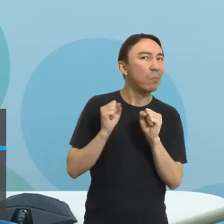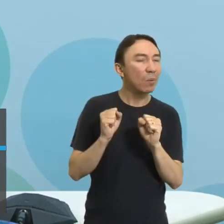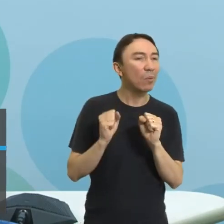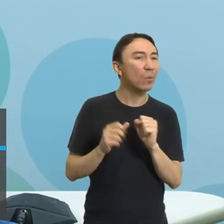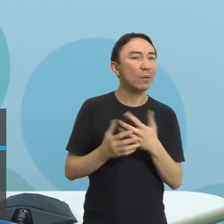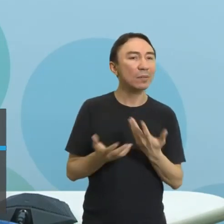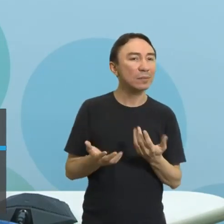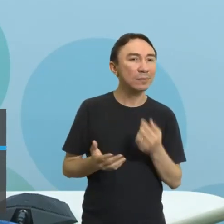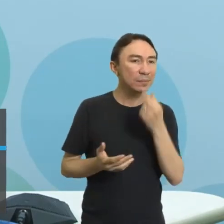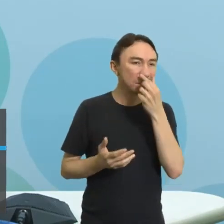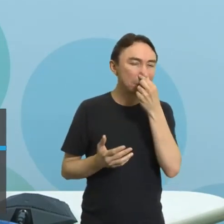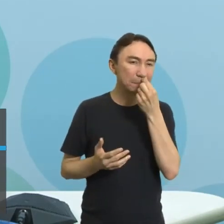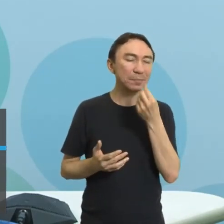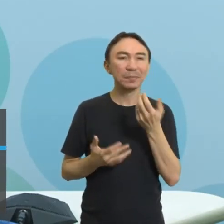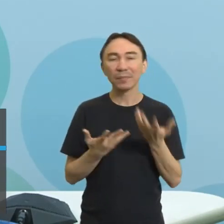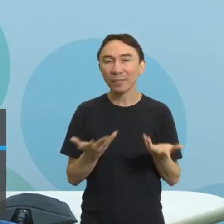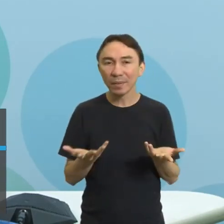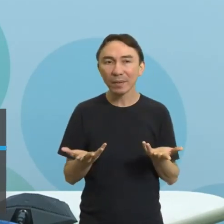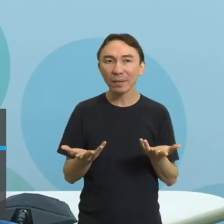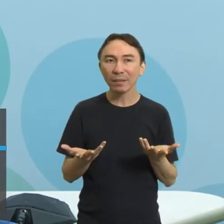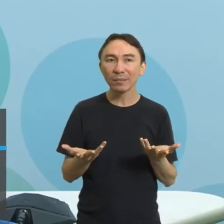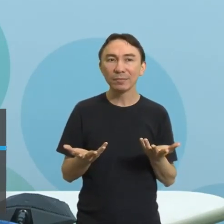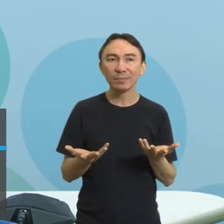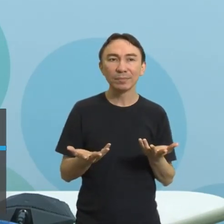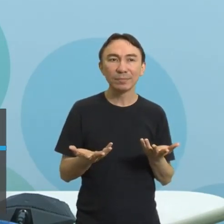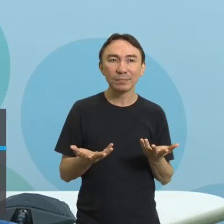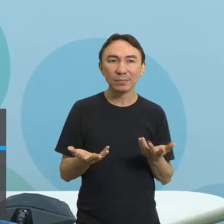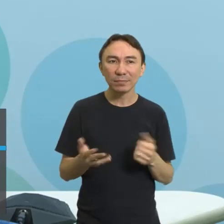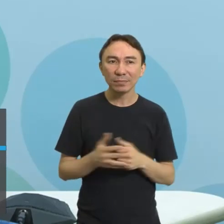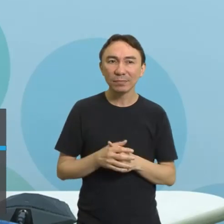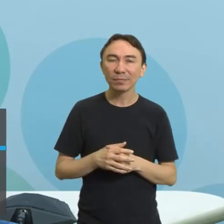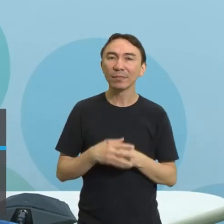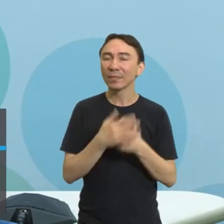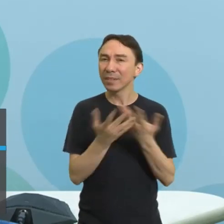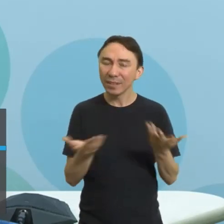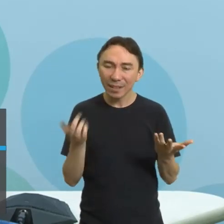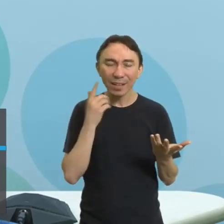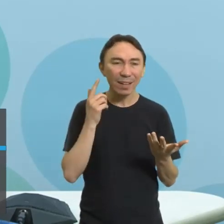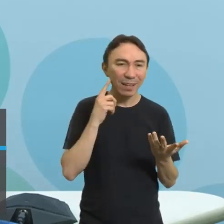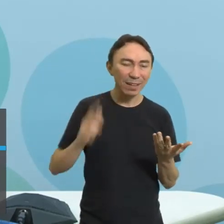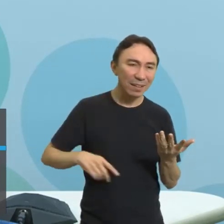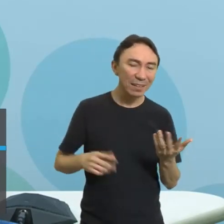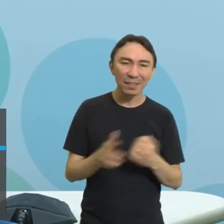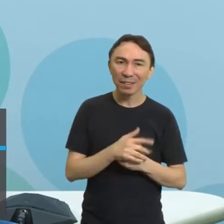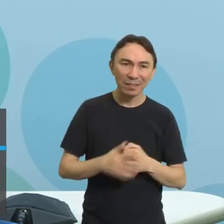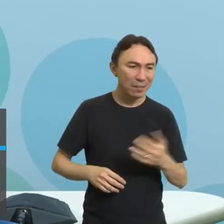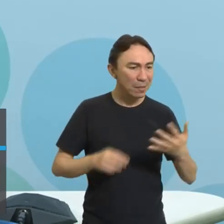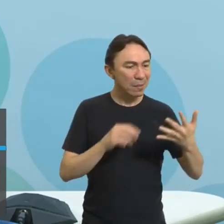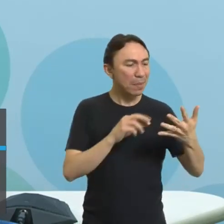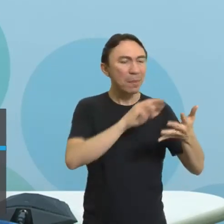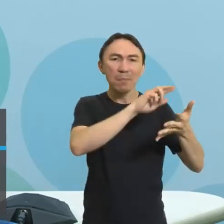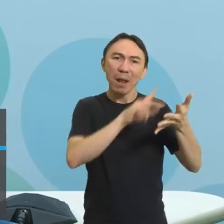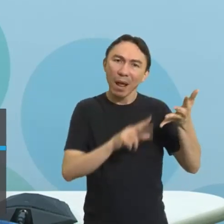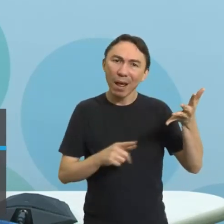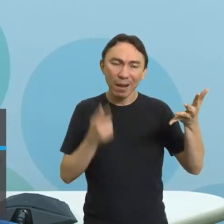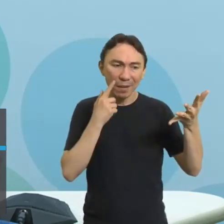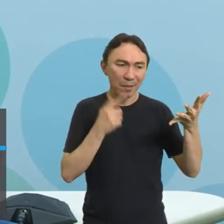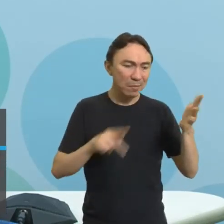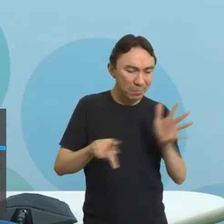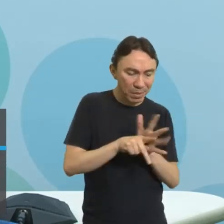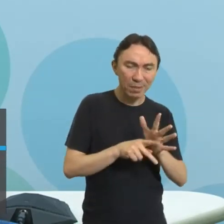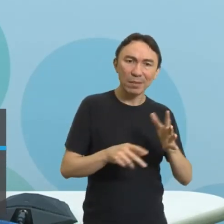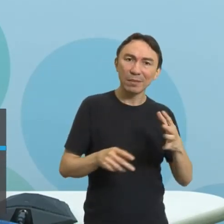que geralmente se é atribuído características humanas a animais, né? Como esperteza, por